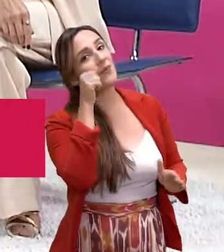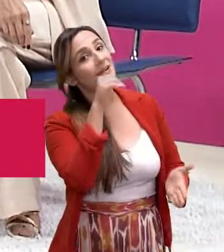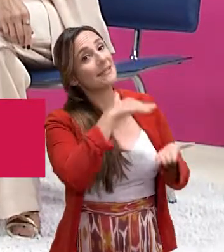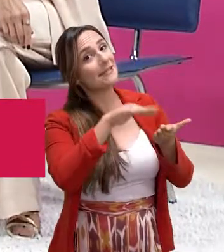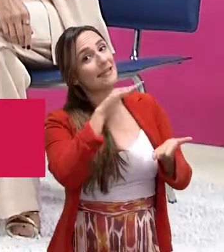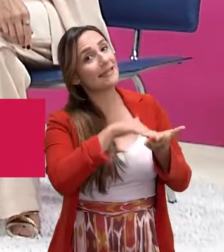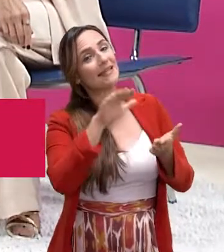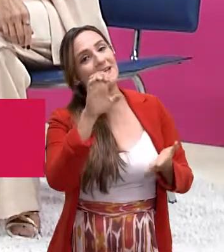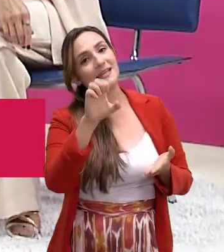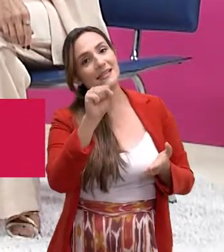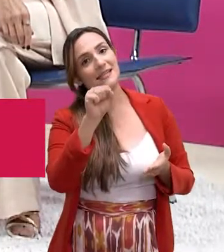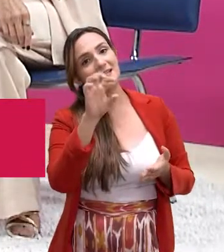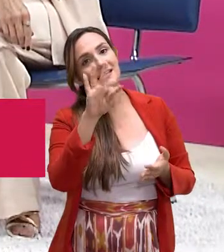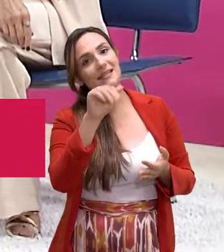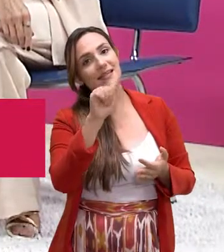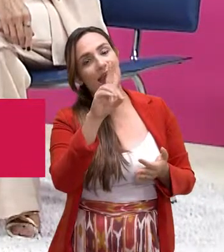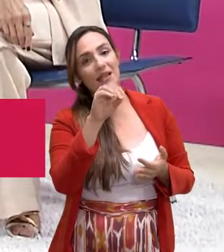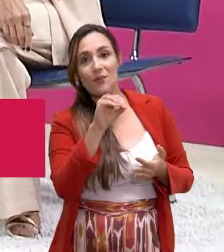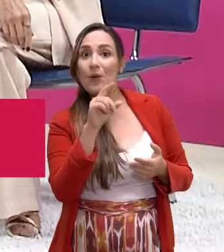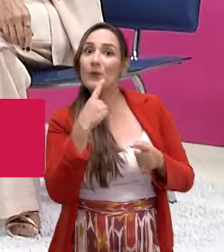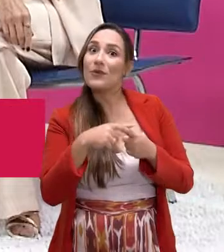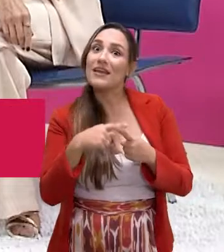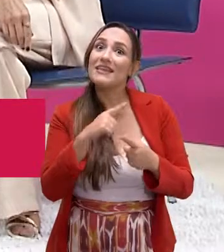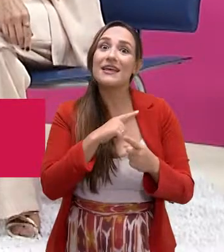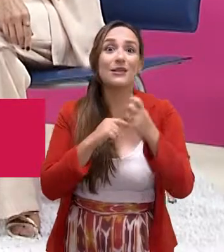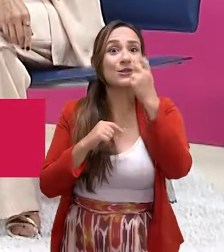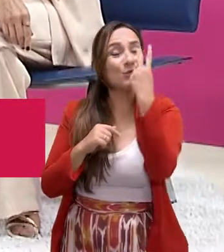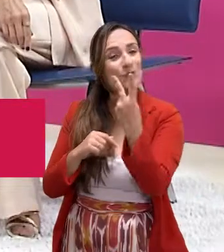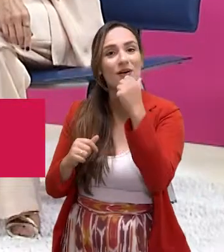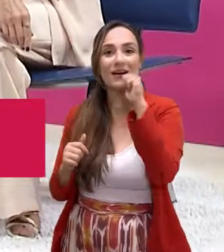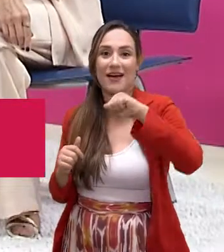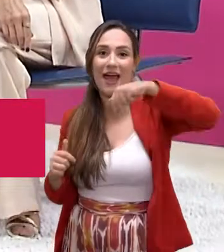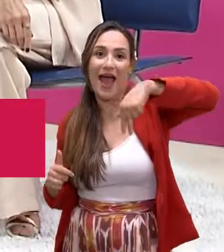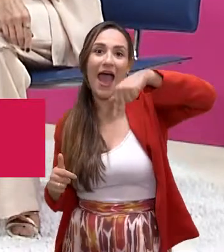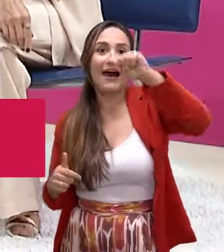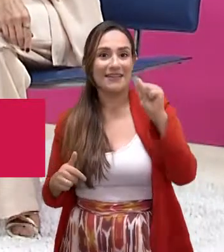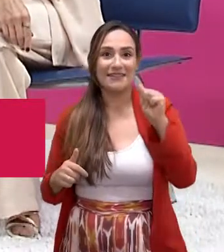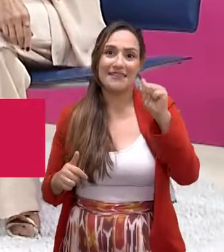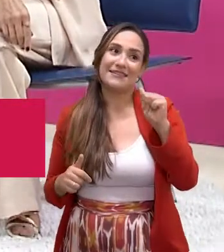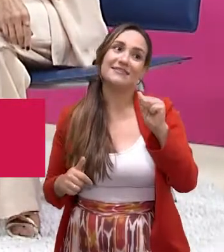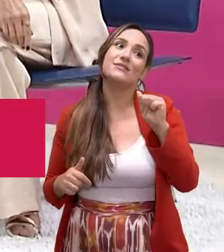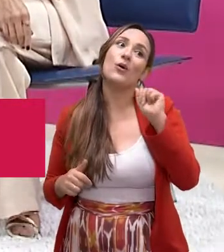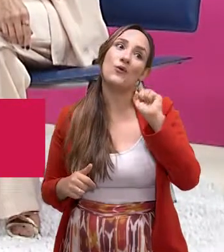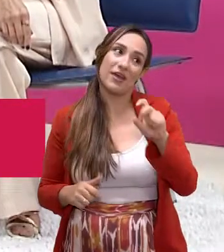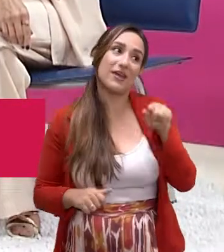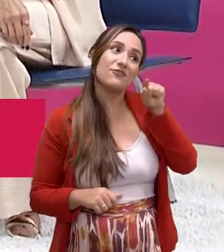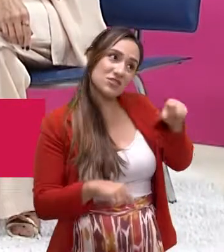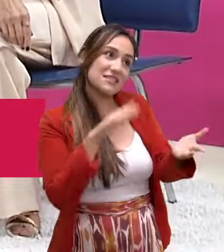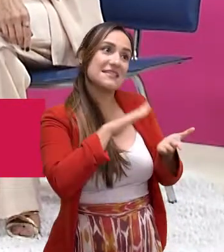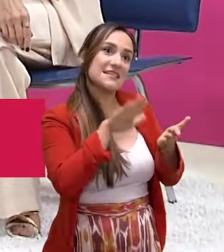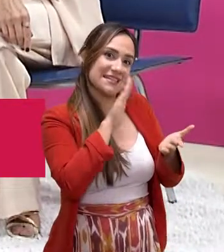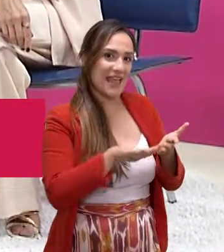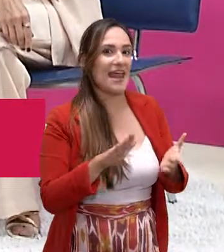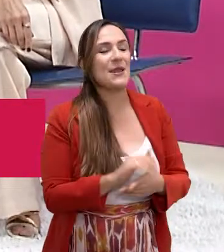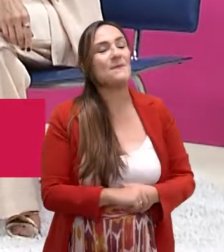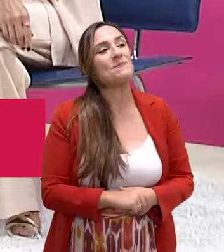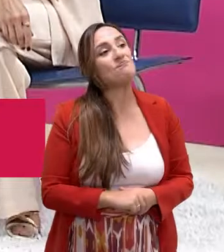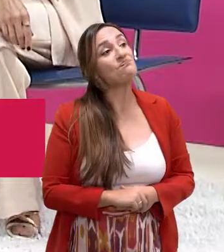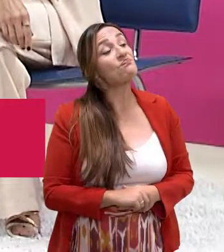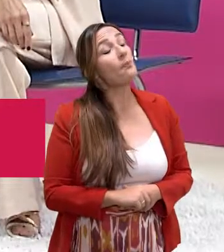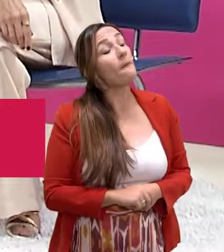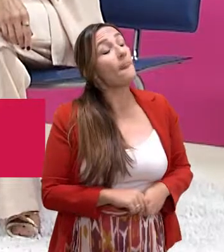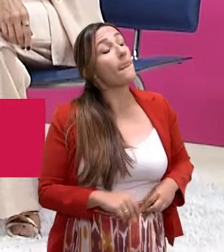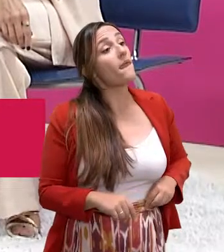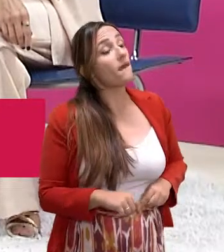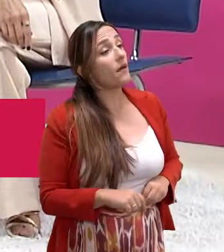Carolina, Estou com duas Anas Carolinas no estúdio, não vou ter problema em errar o nome, mas começar com a secretária, falando sobre